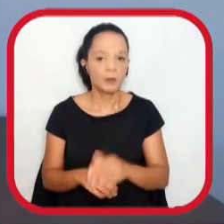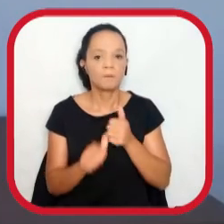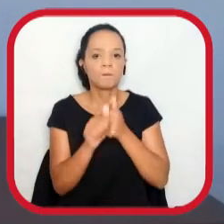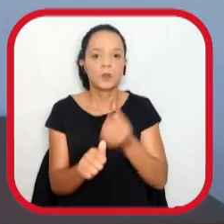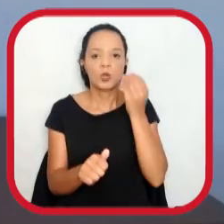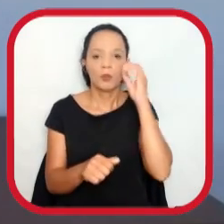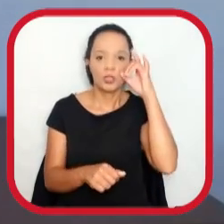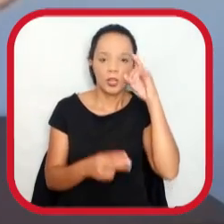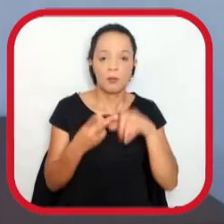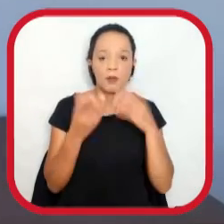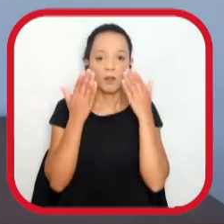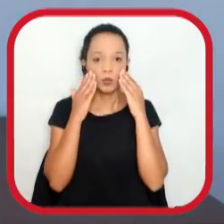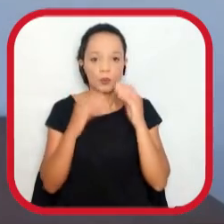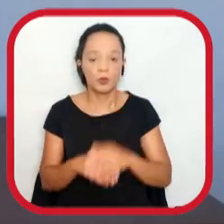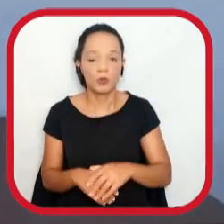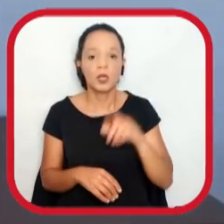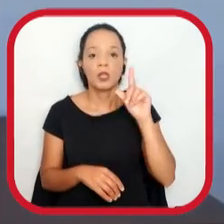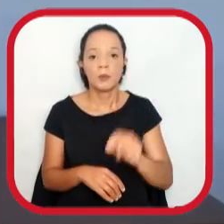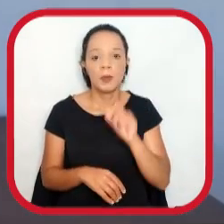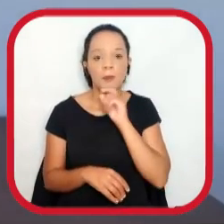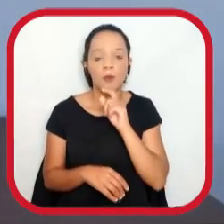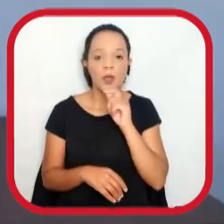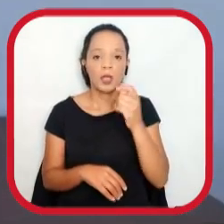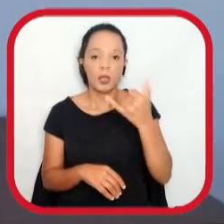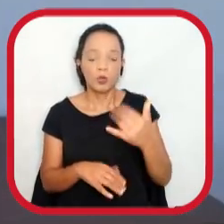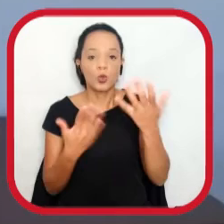exclusivos. Acompanhe-nos no Instagram e no Facebook em